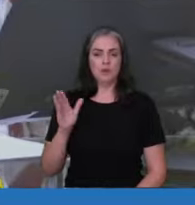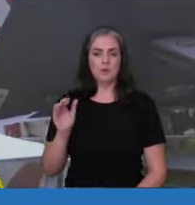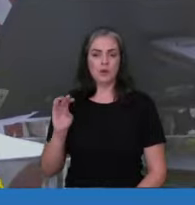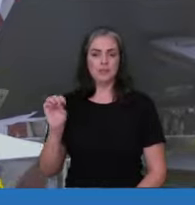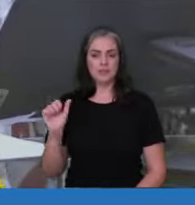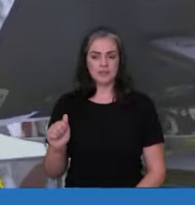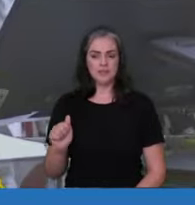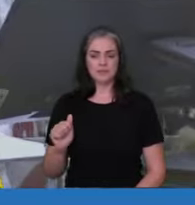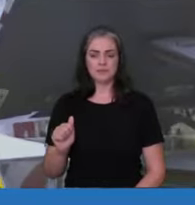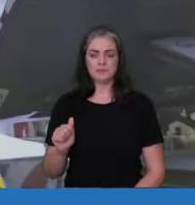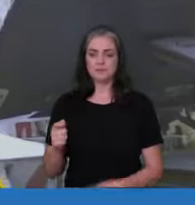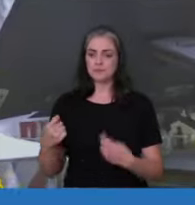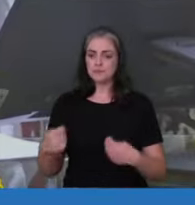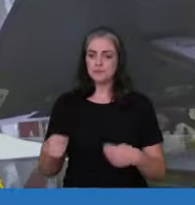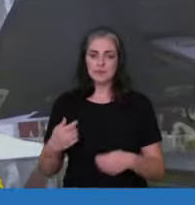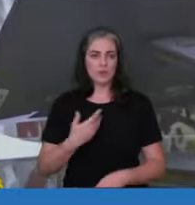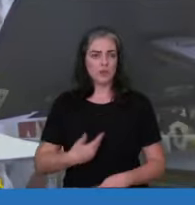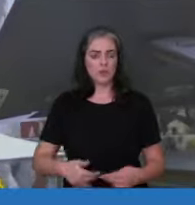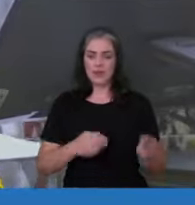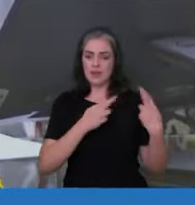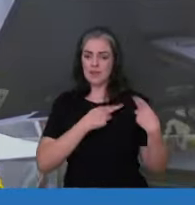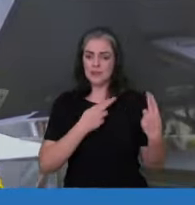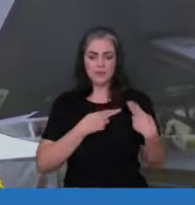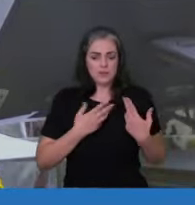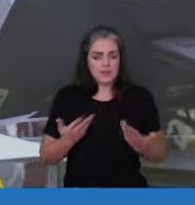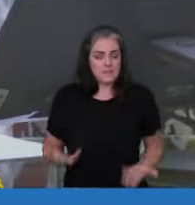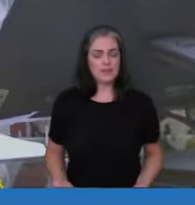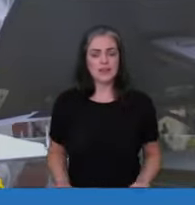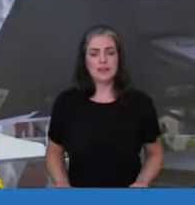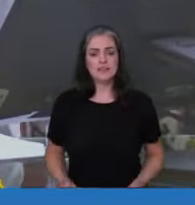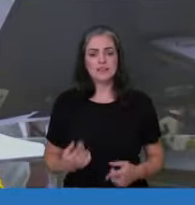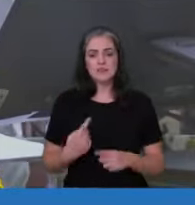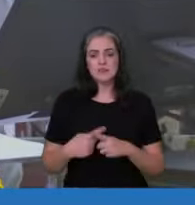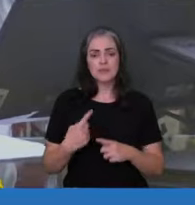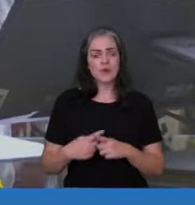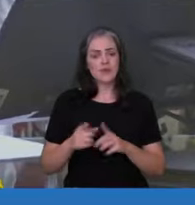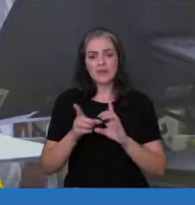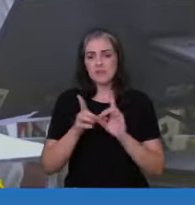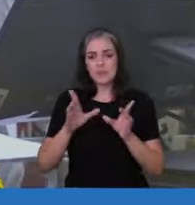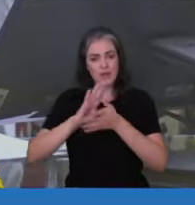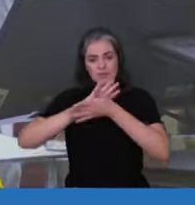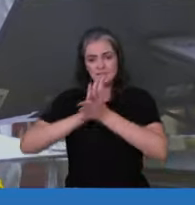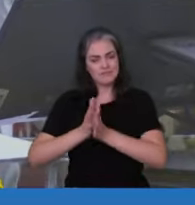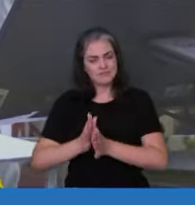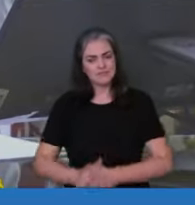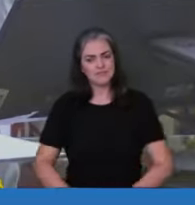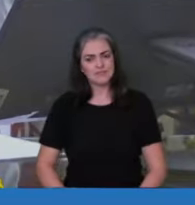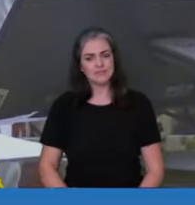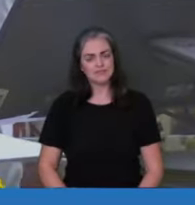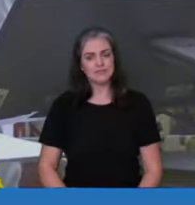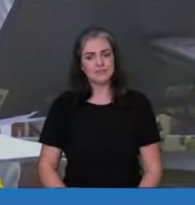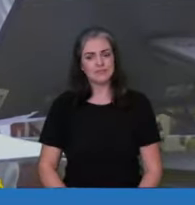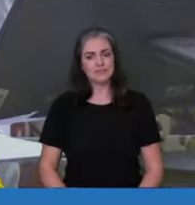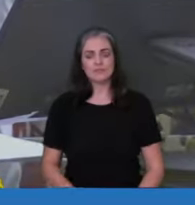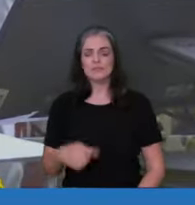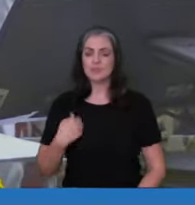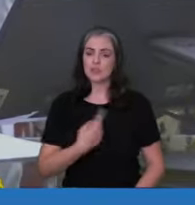responsabilizar pelo desmanche da democracia brasileira. A gente está muito